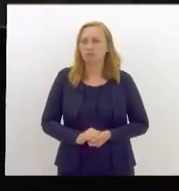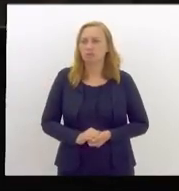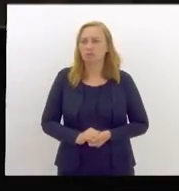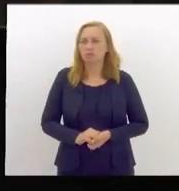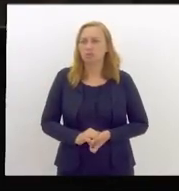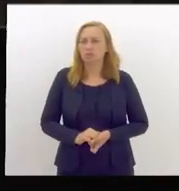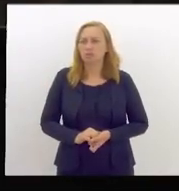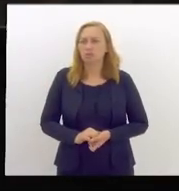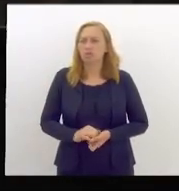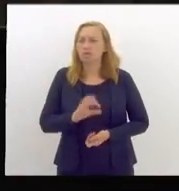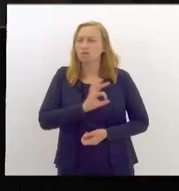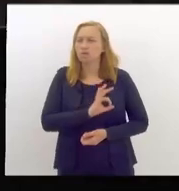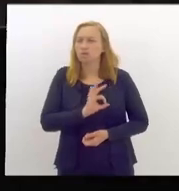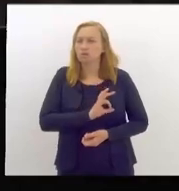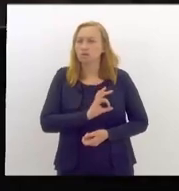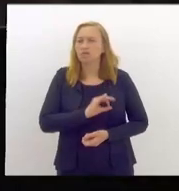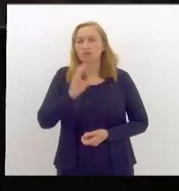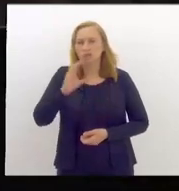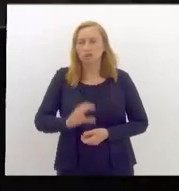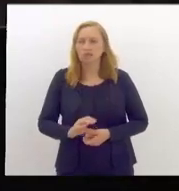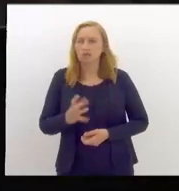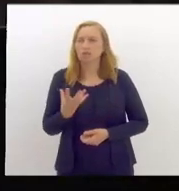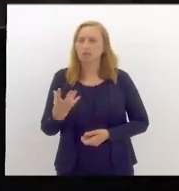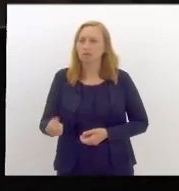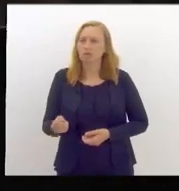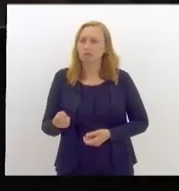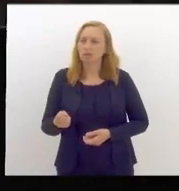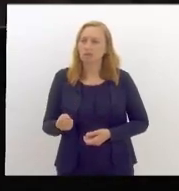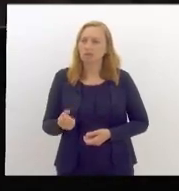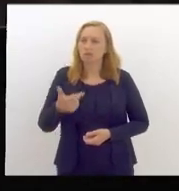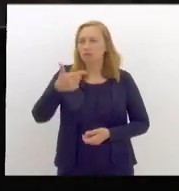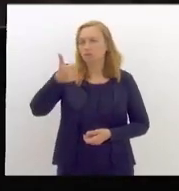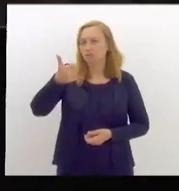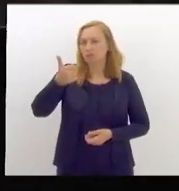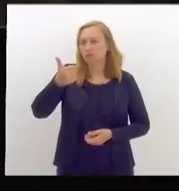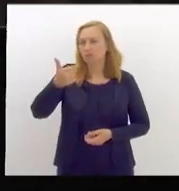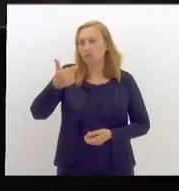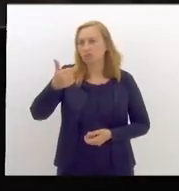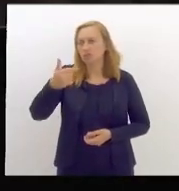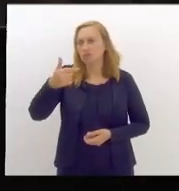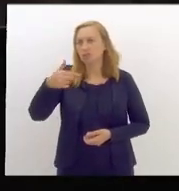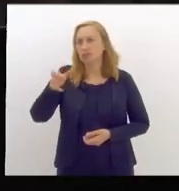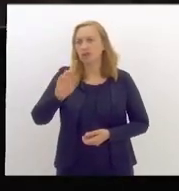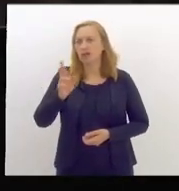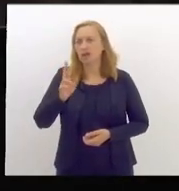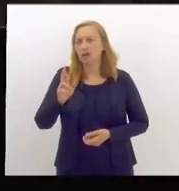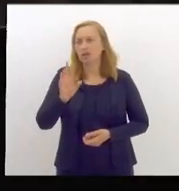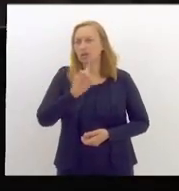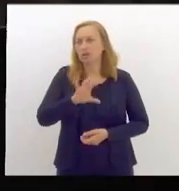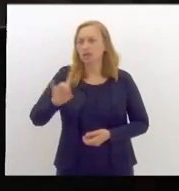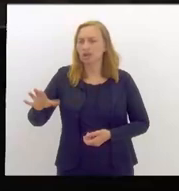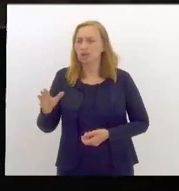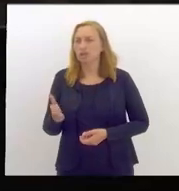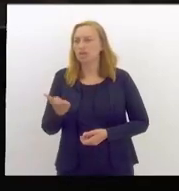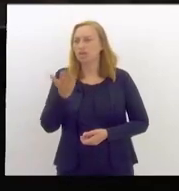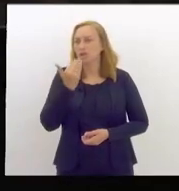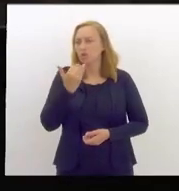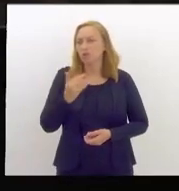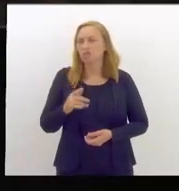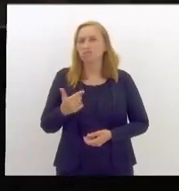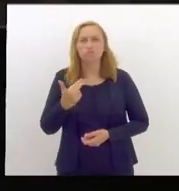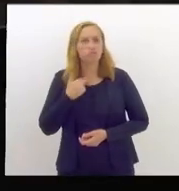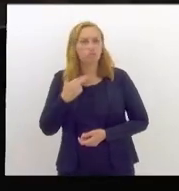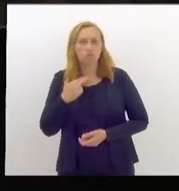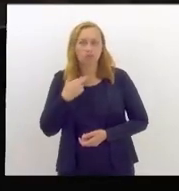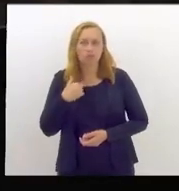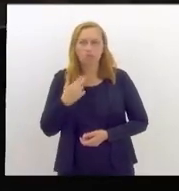o policial civil recebe apenas 12 reais por dia para sua alimentação nós não